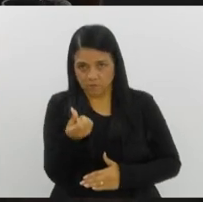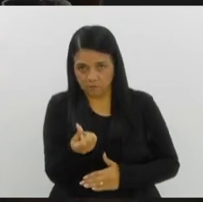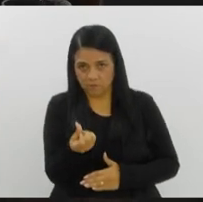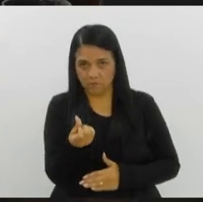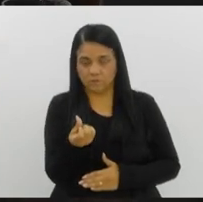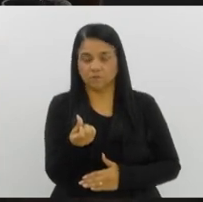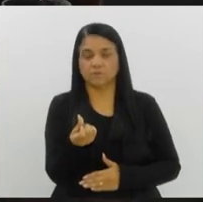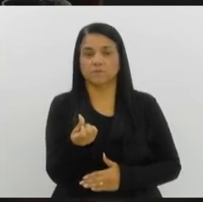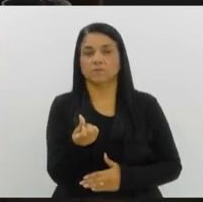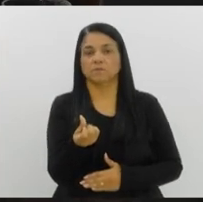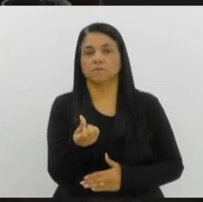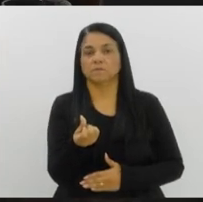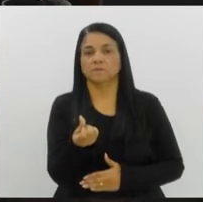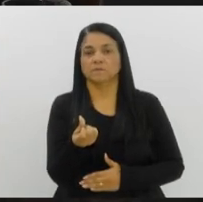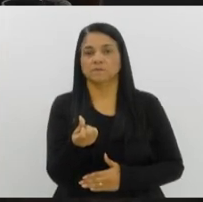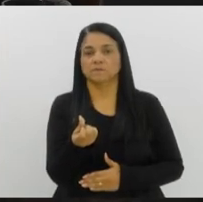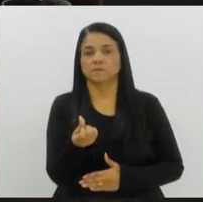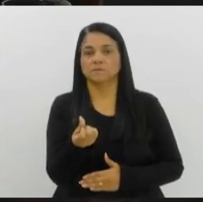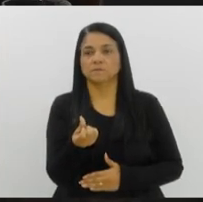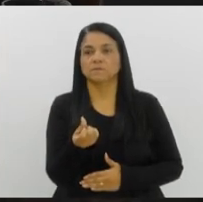65 de 2016,